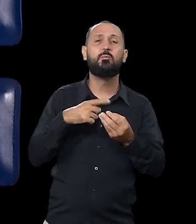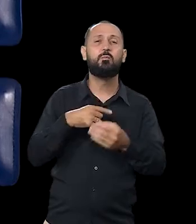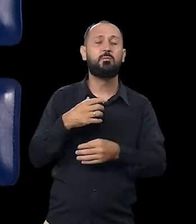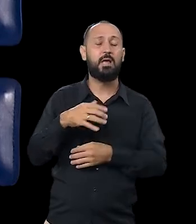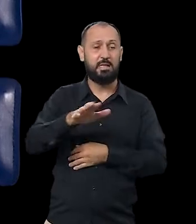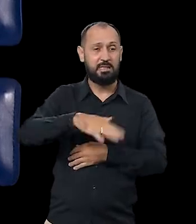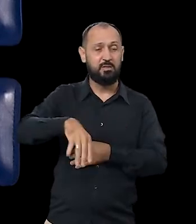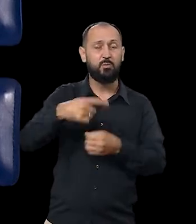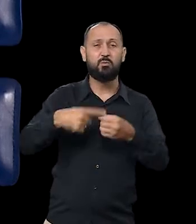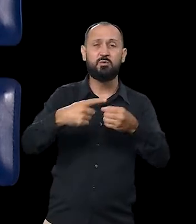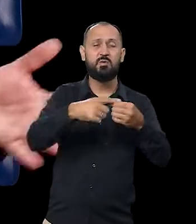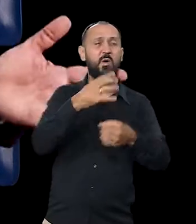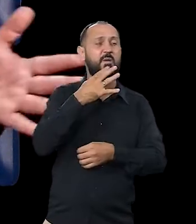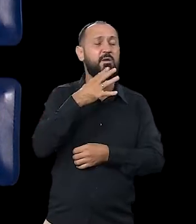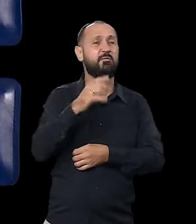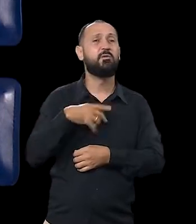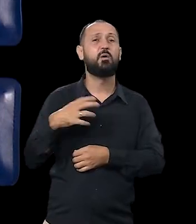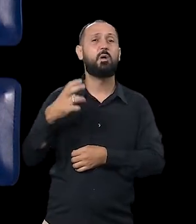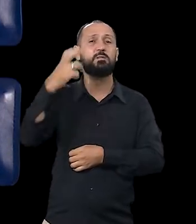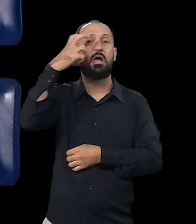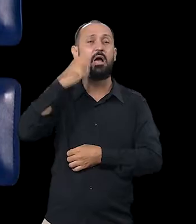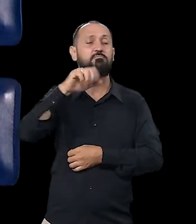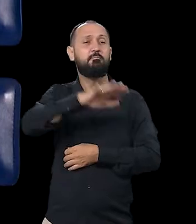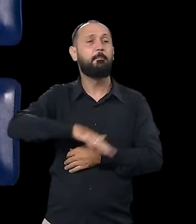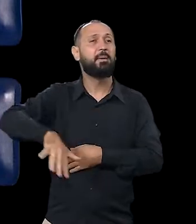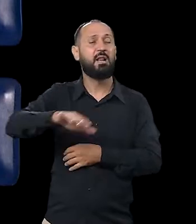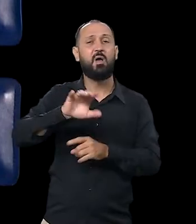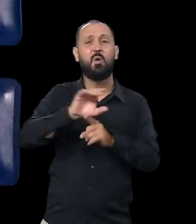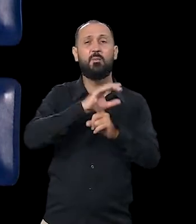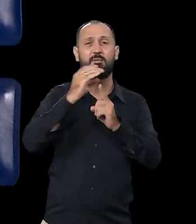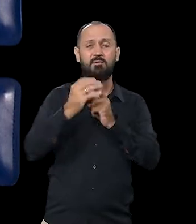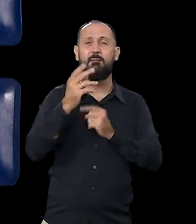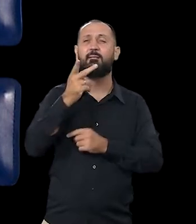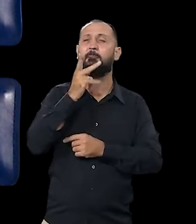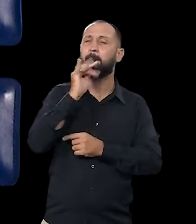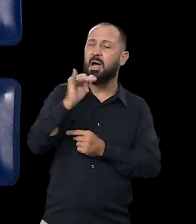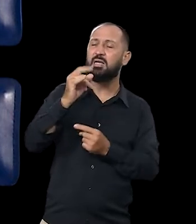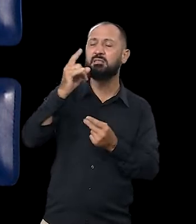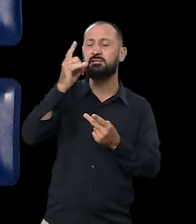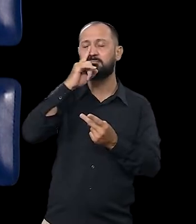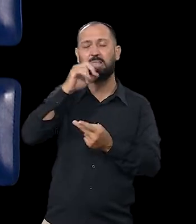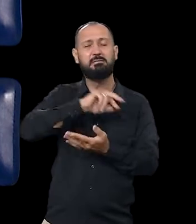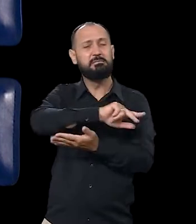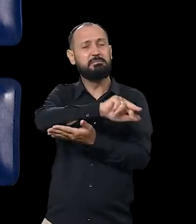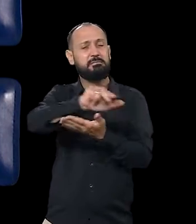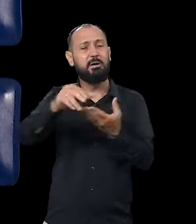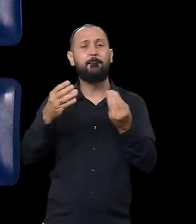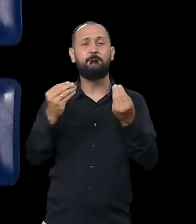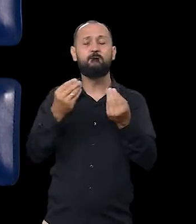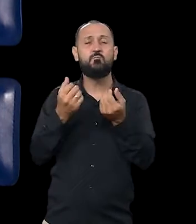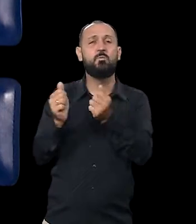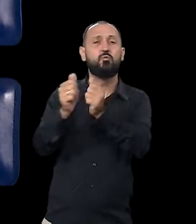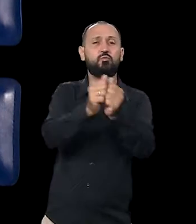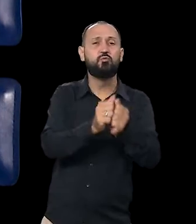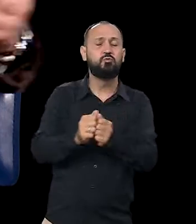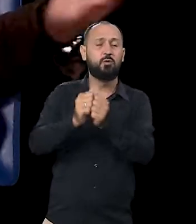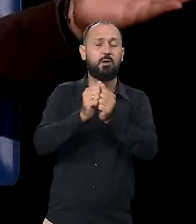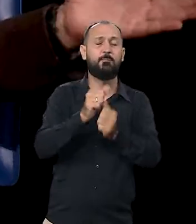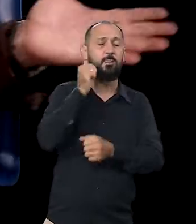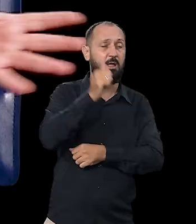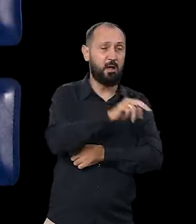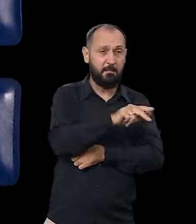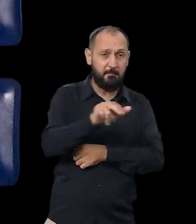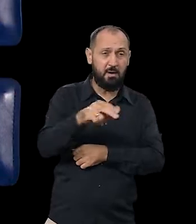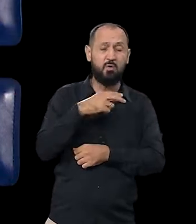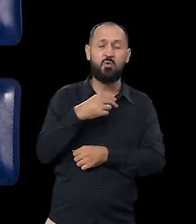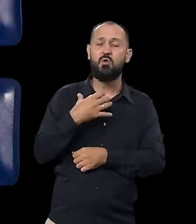muito conhecido em Angélica, praticamente eu fui adotado por aquela comunidade. Vários pais, várias mães, a união com as minhas